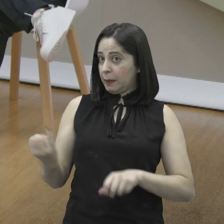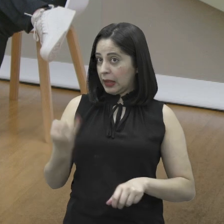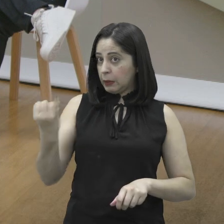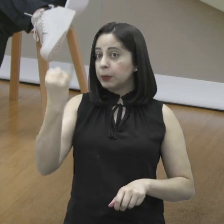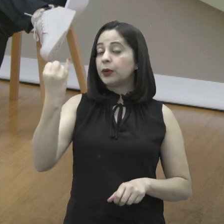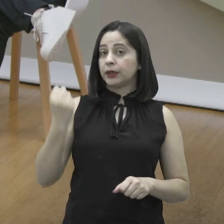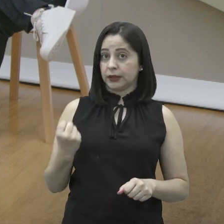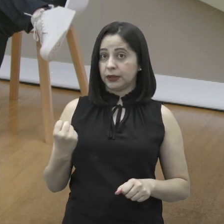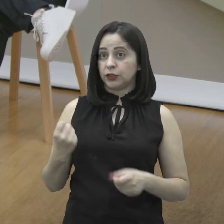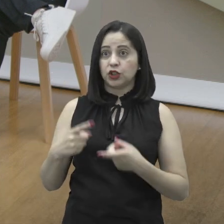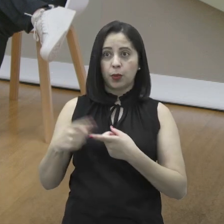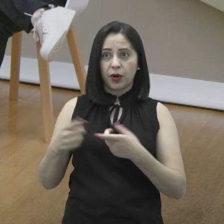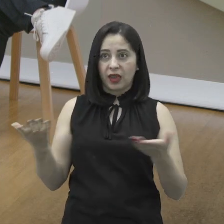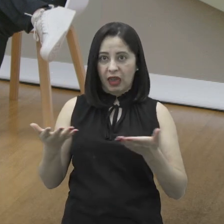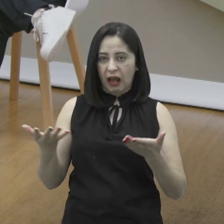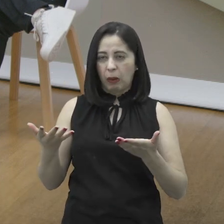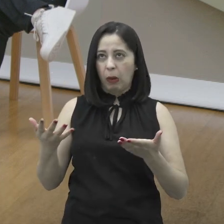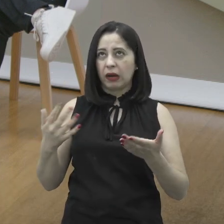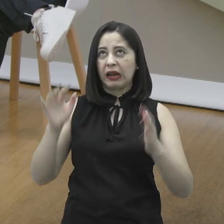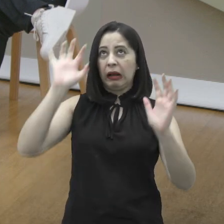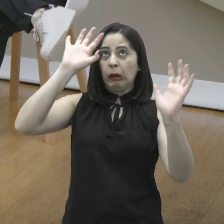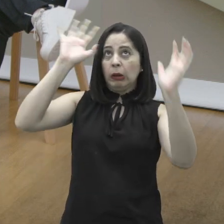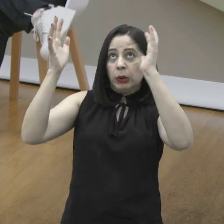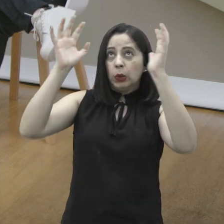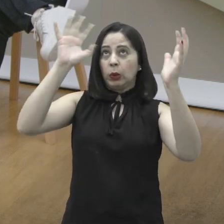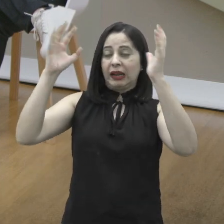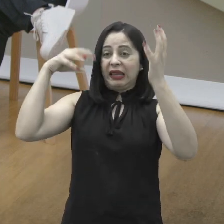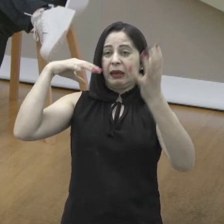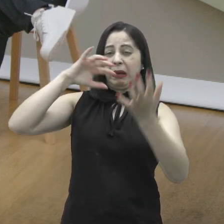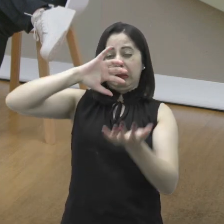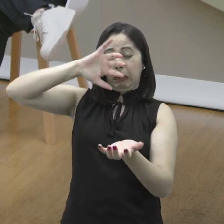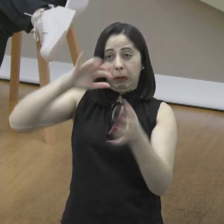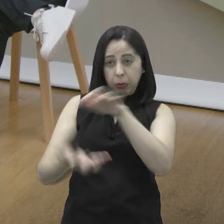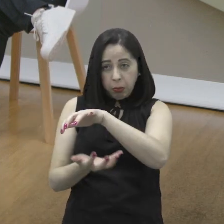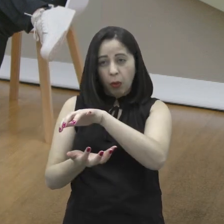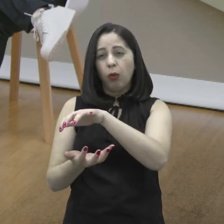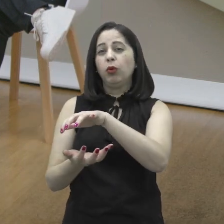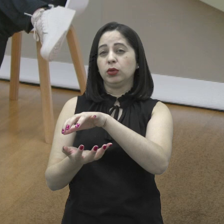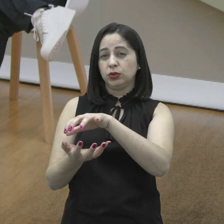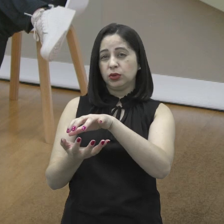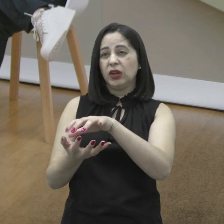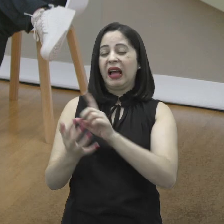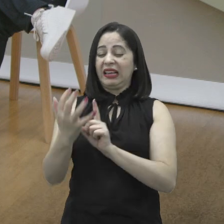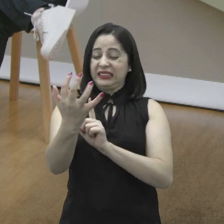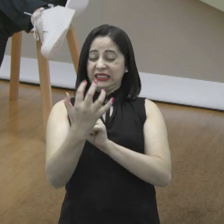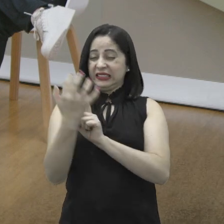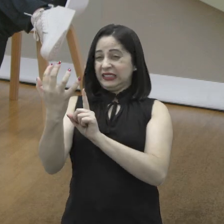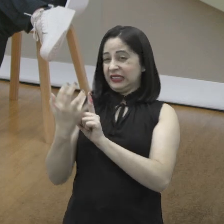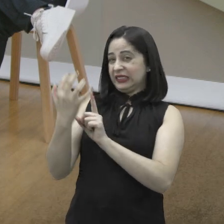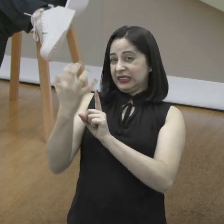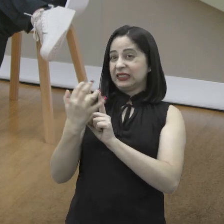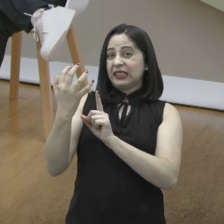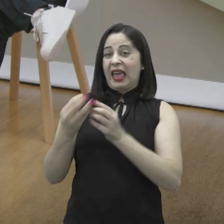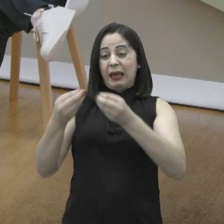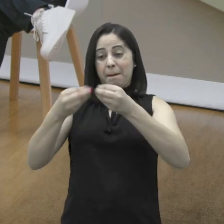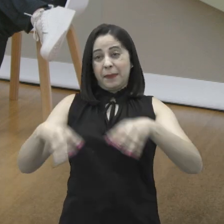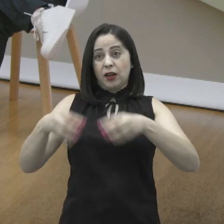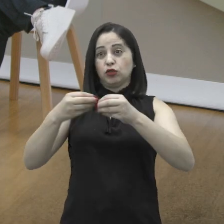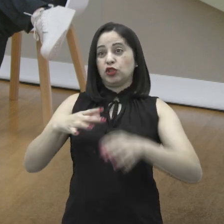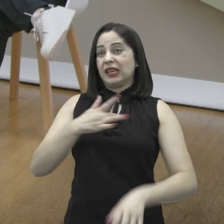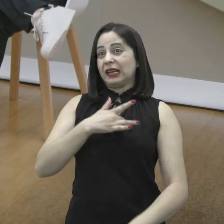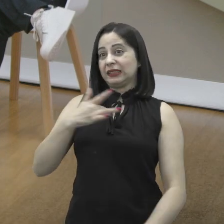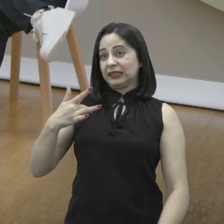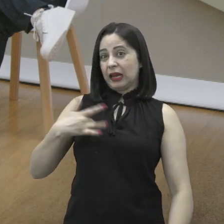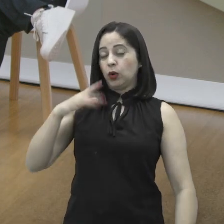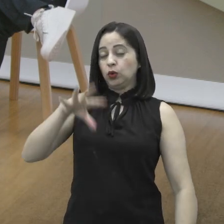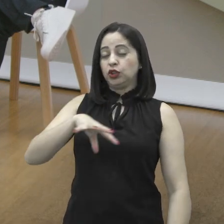está acompanhando todas as mudanças climáticas que estão acontecendo, as queimadas, então os sintomas respiratórios estão cada vez mais prevalentes e é sempre bom